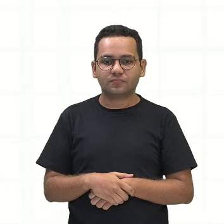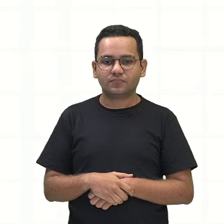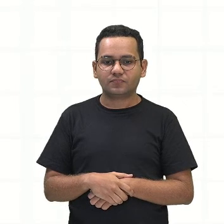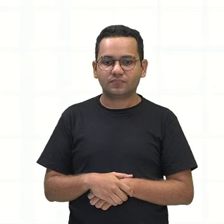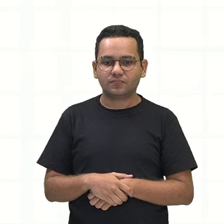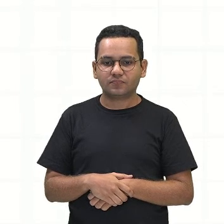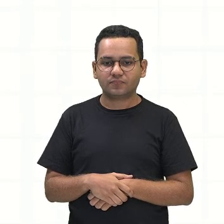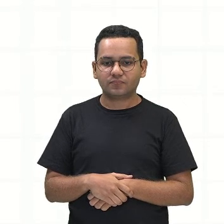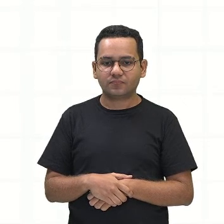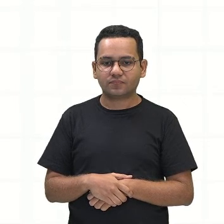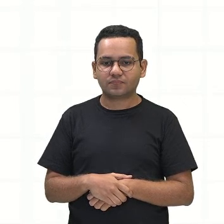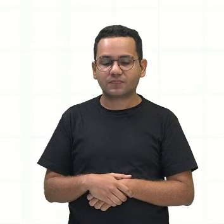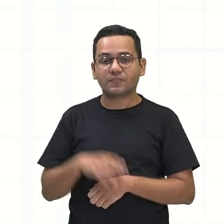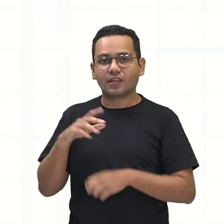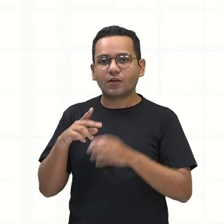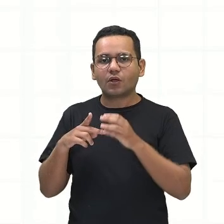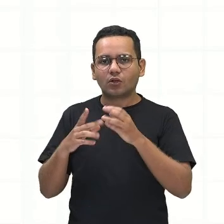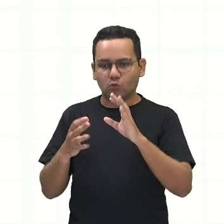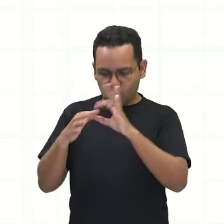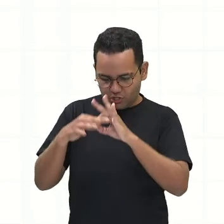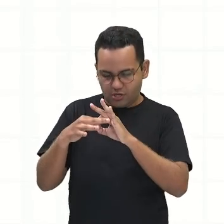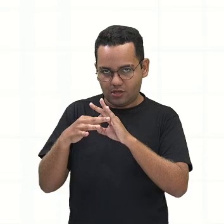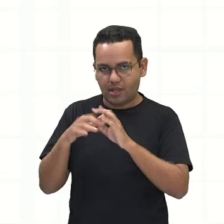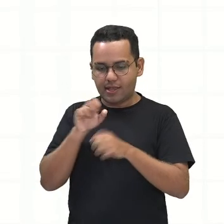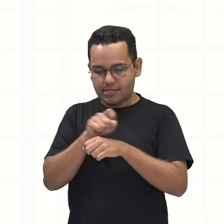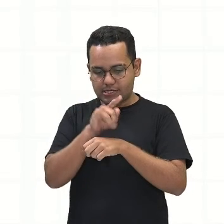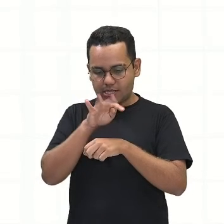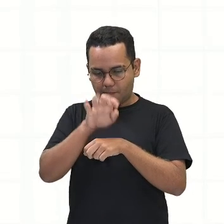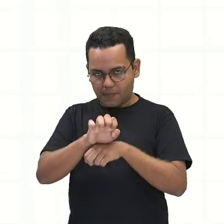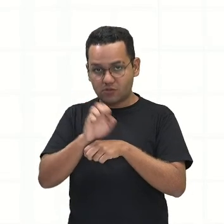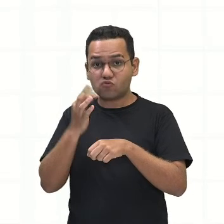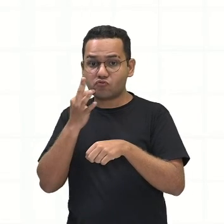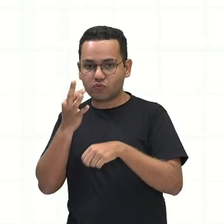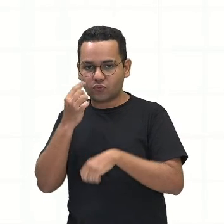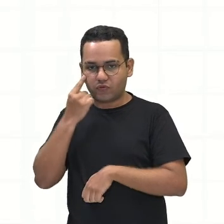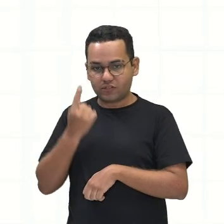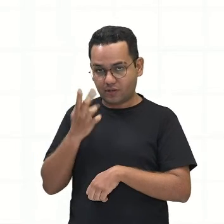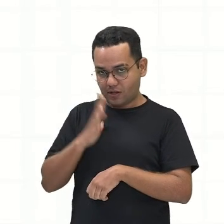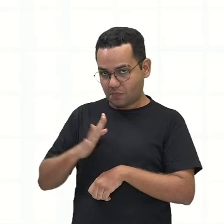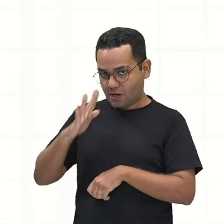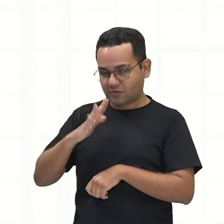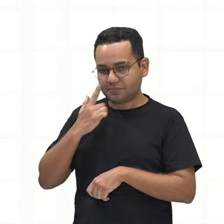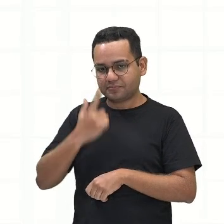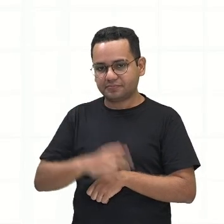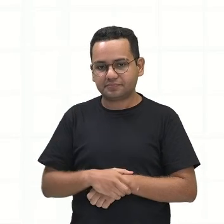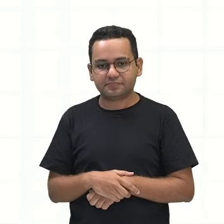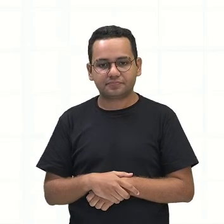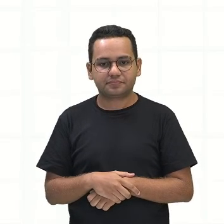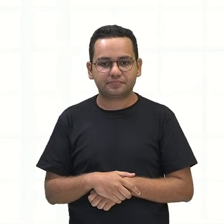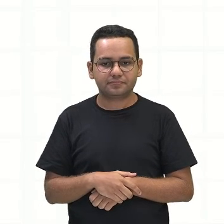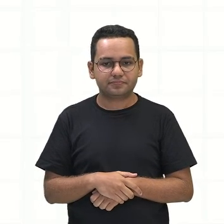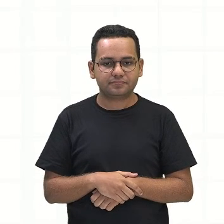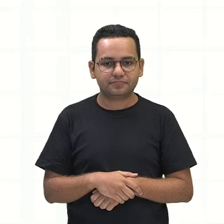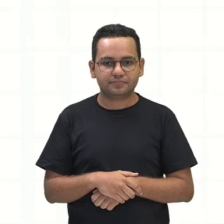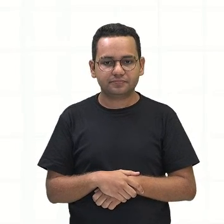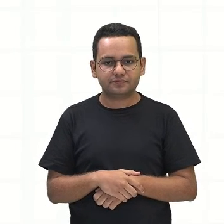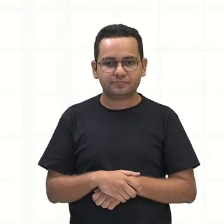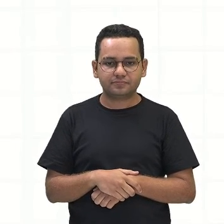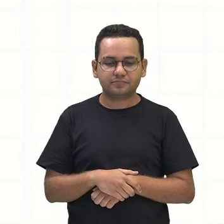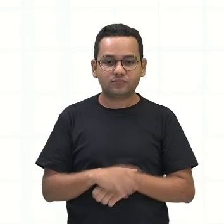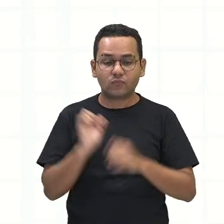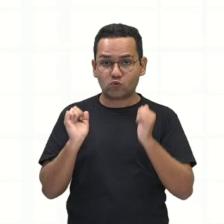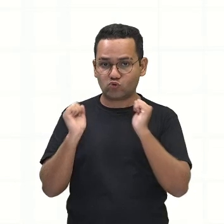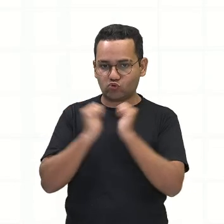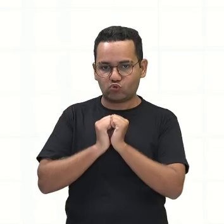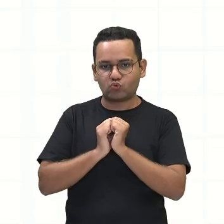semente fruto, né? Como nós temos aqui, ó, o fruto com a